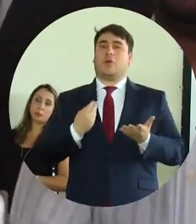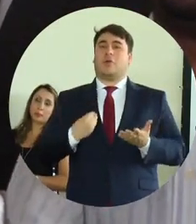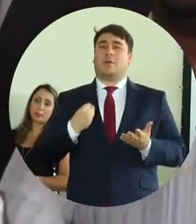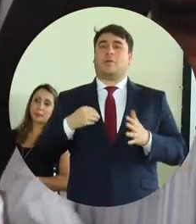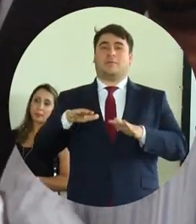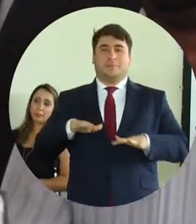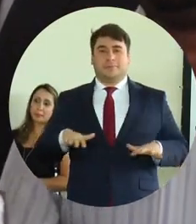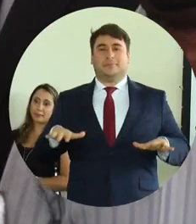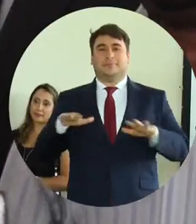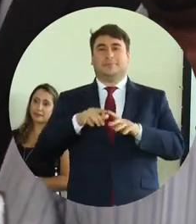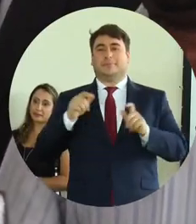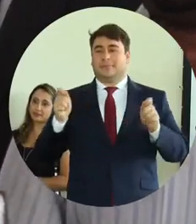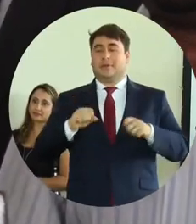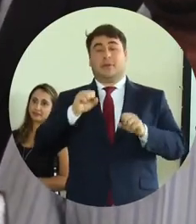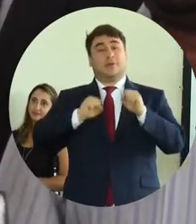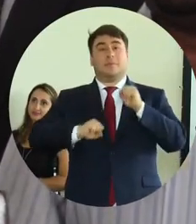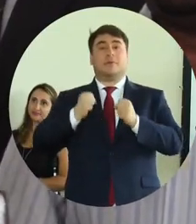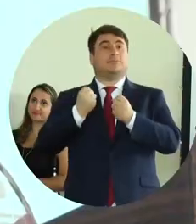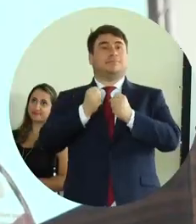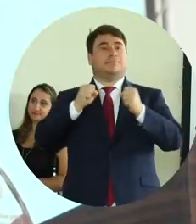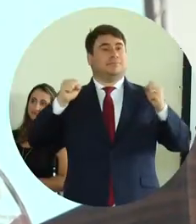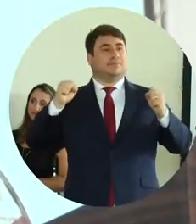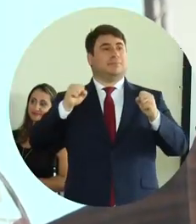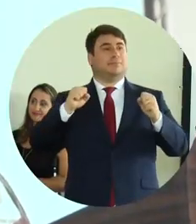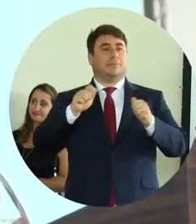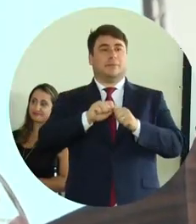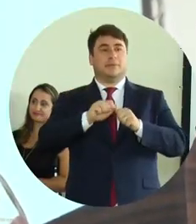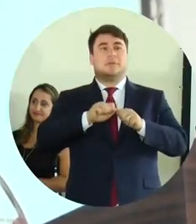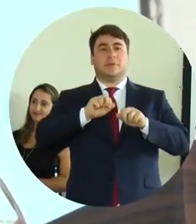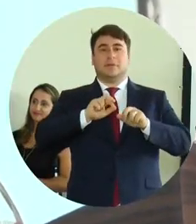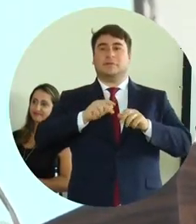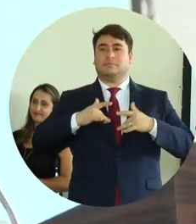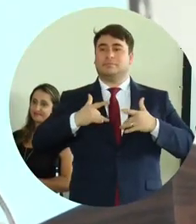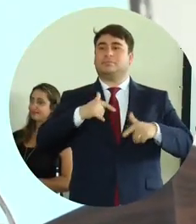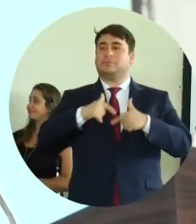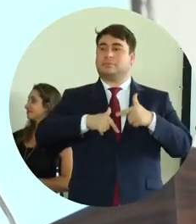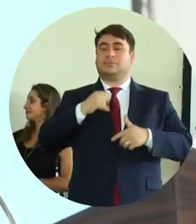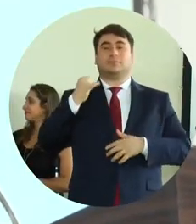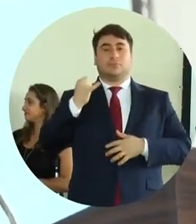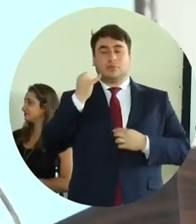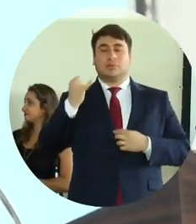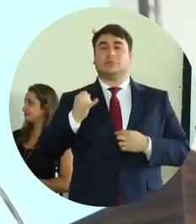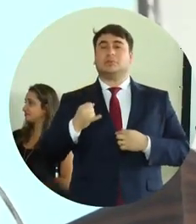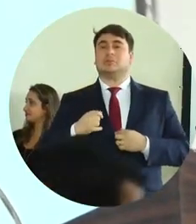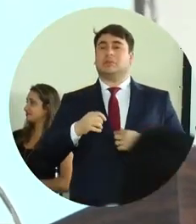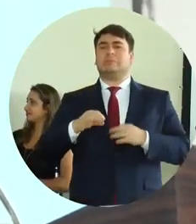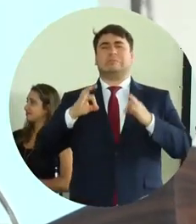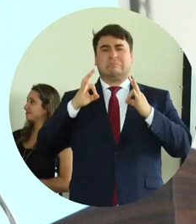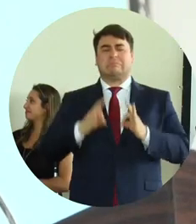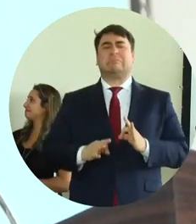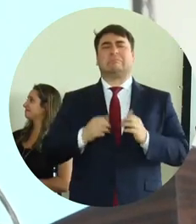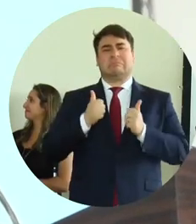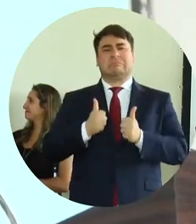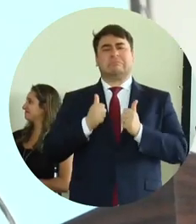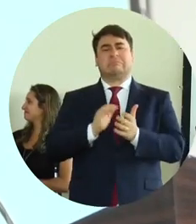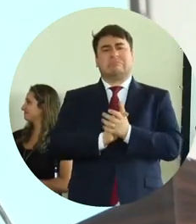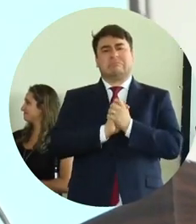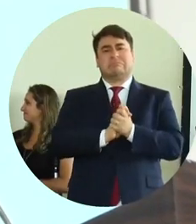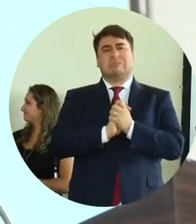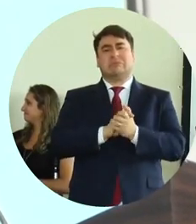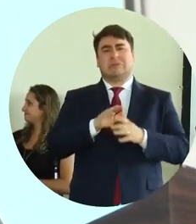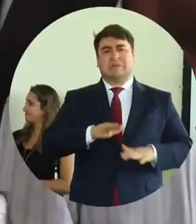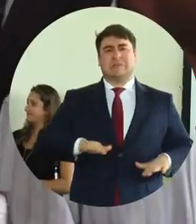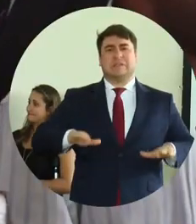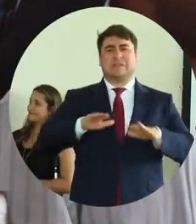nesse espaço com empresas gigantes, fazendo tantas iniciativas super importantes, é realmente muito gratificante e